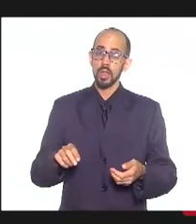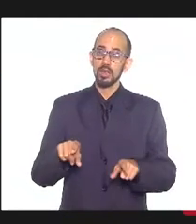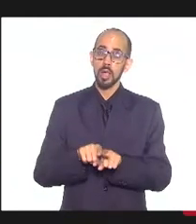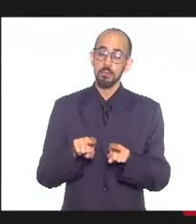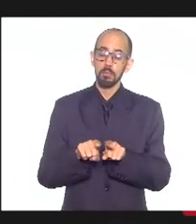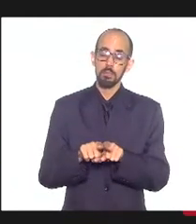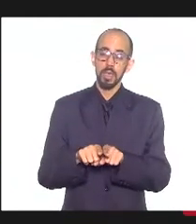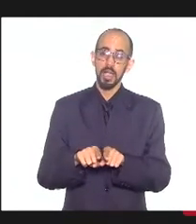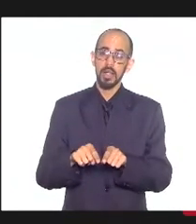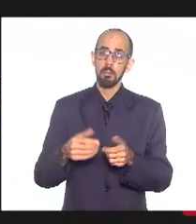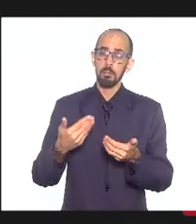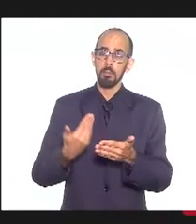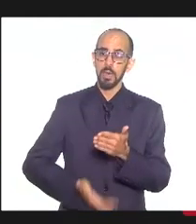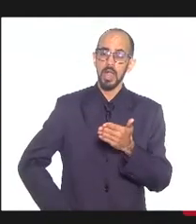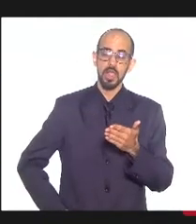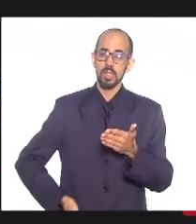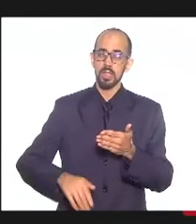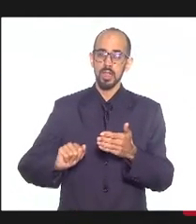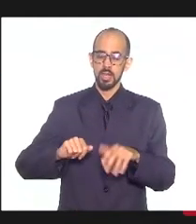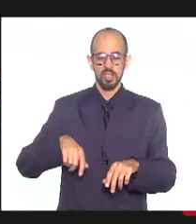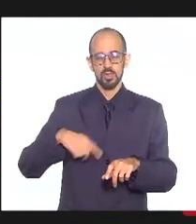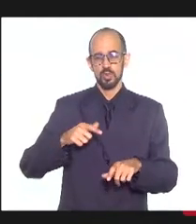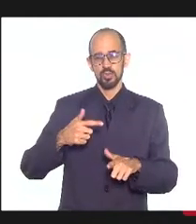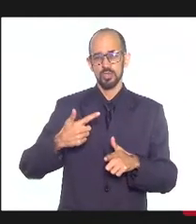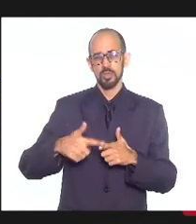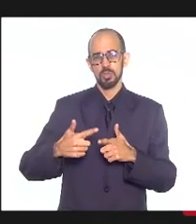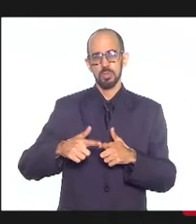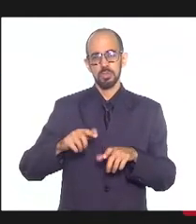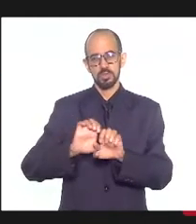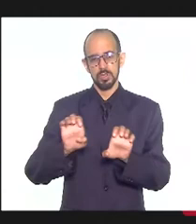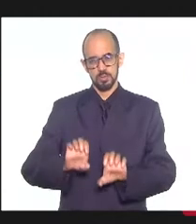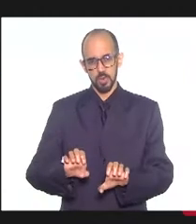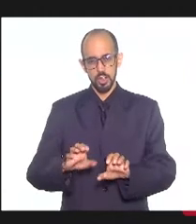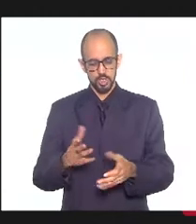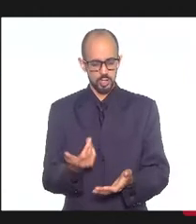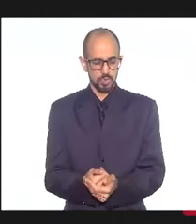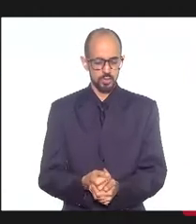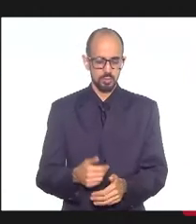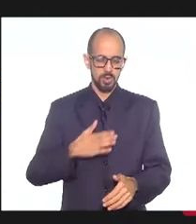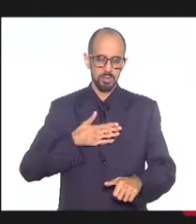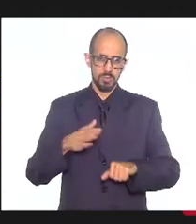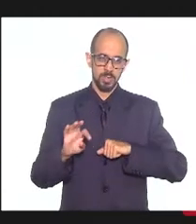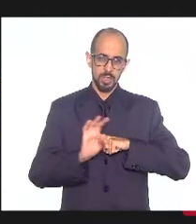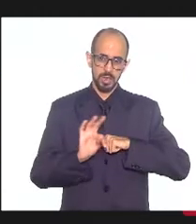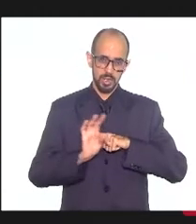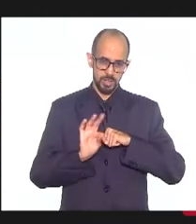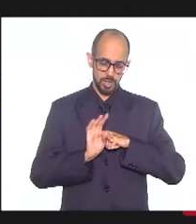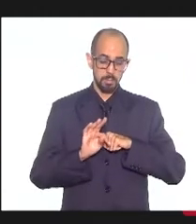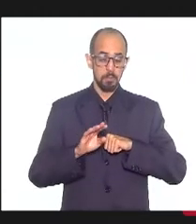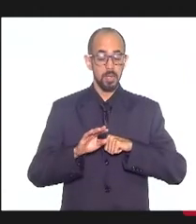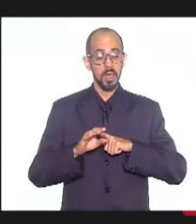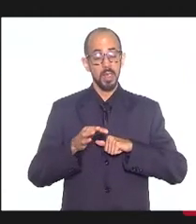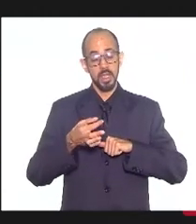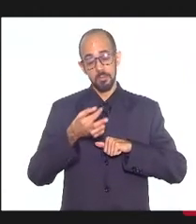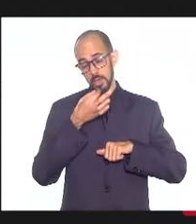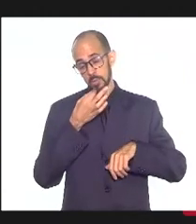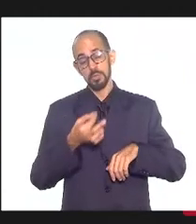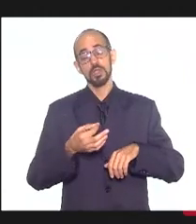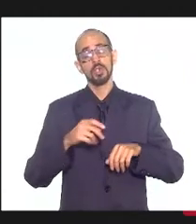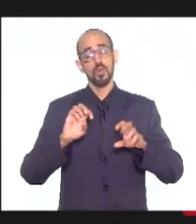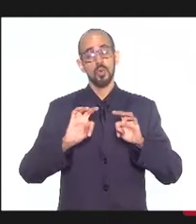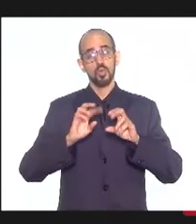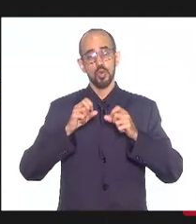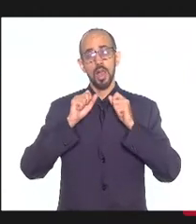Tecnor, como da Rota 4B. Isso é uma loucura total, tecnicamente. Eu acho que a bancada do Rio de Janeiro, tem que ficar bastante